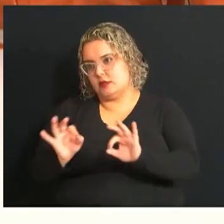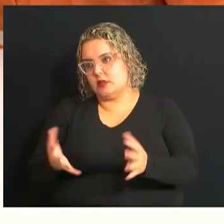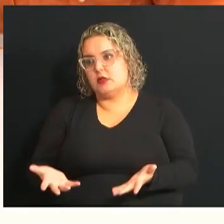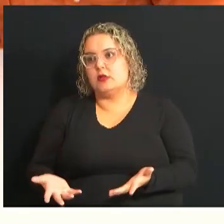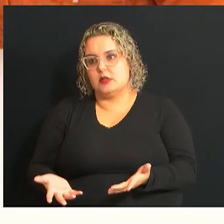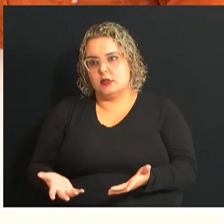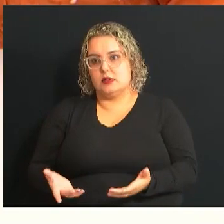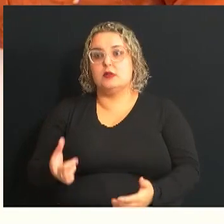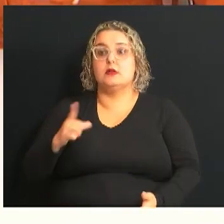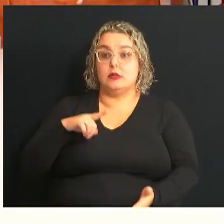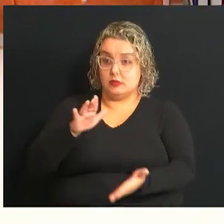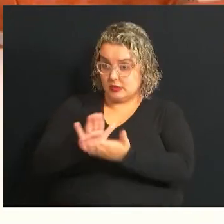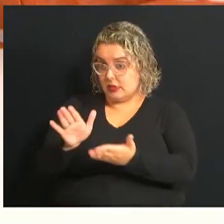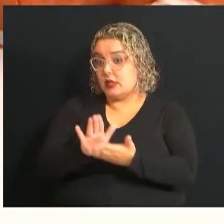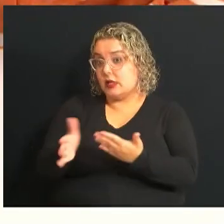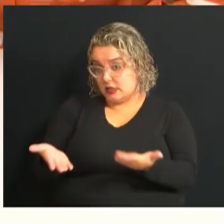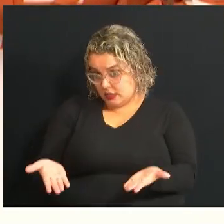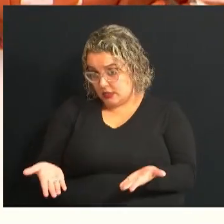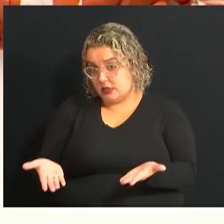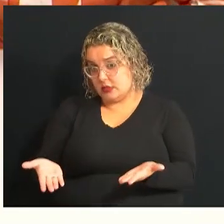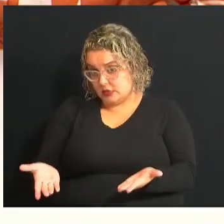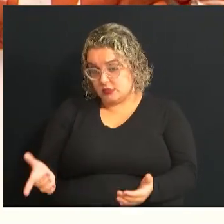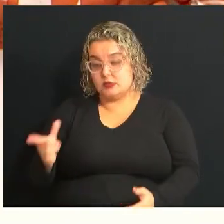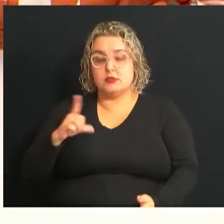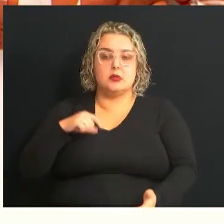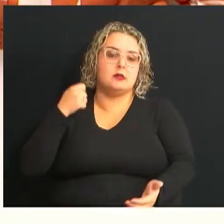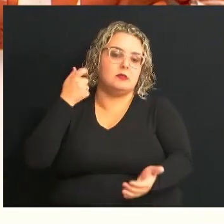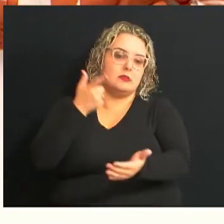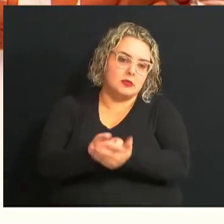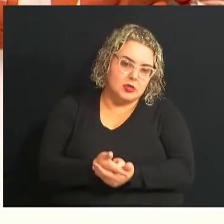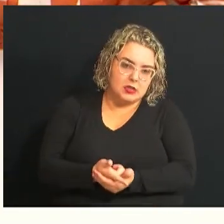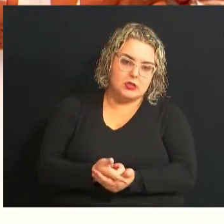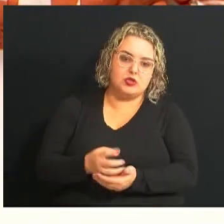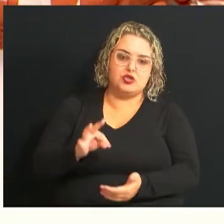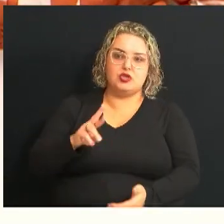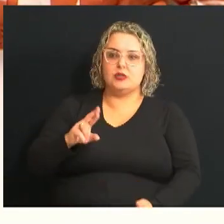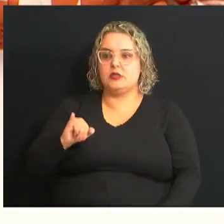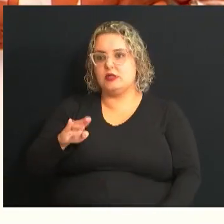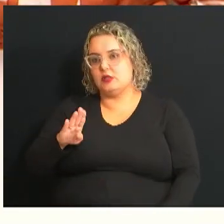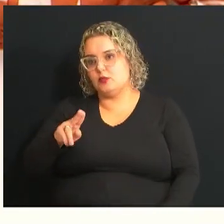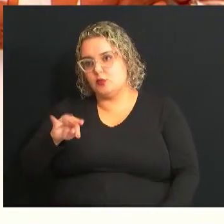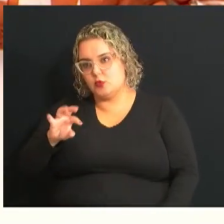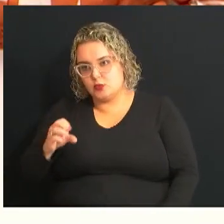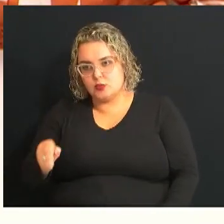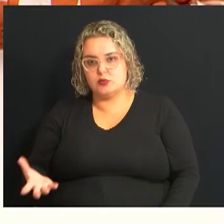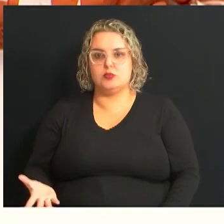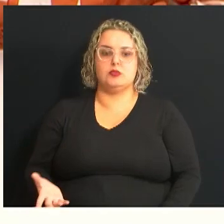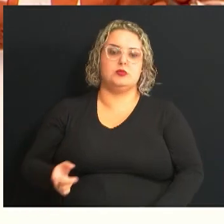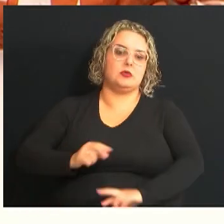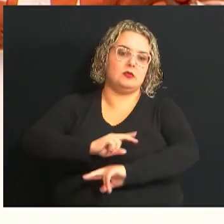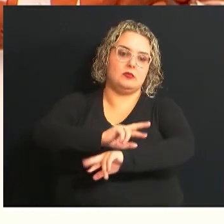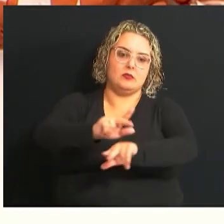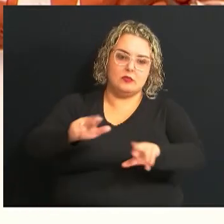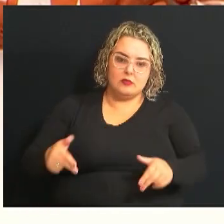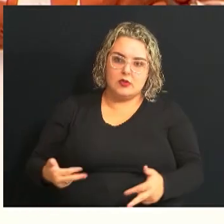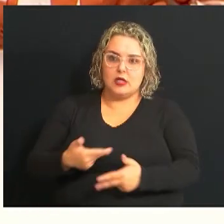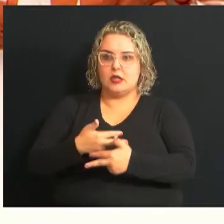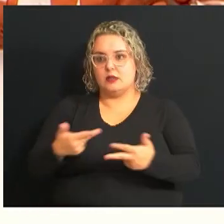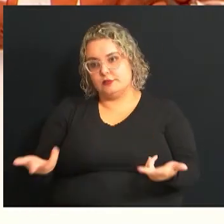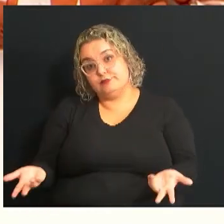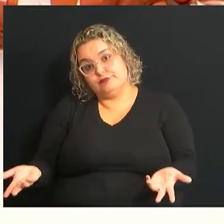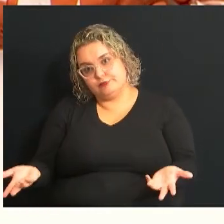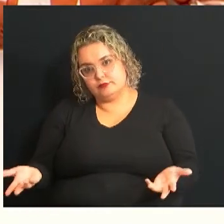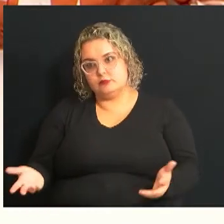tem custos, né? Você tem pagamentos de tributos, você tem uma série de coisas, se bem que, né,